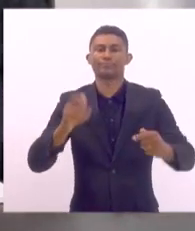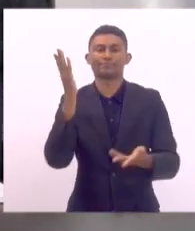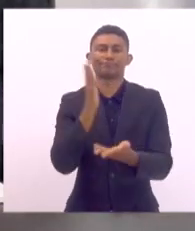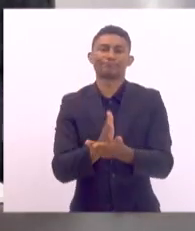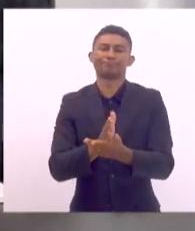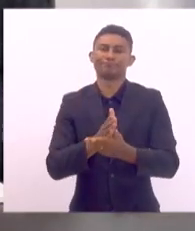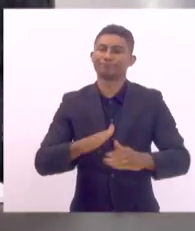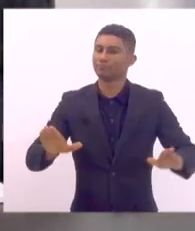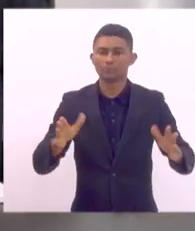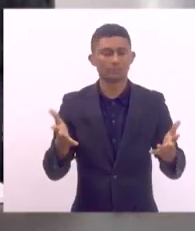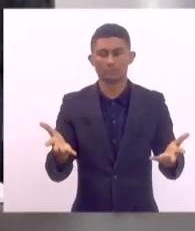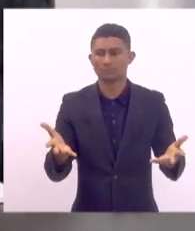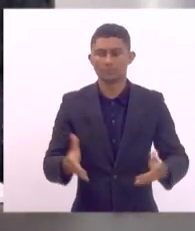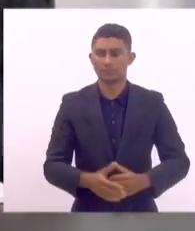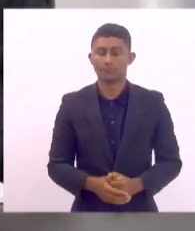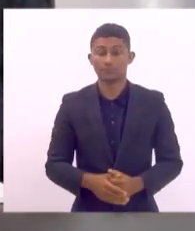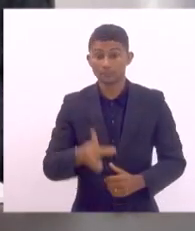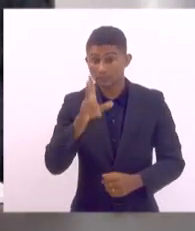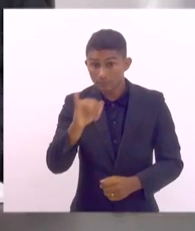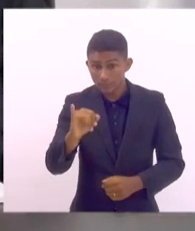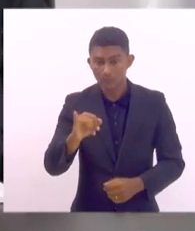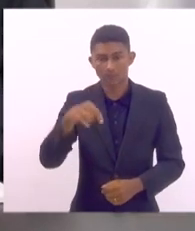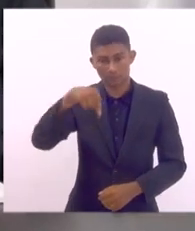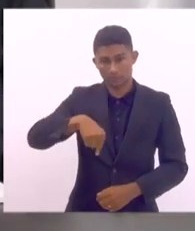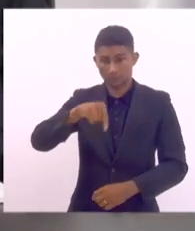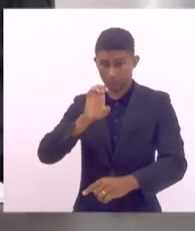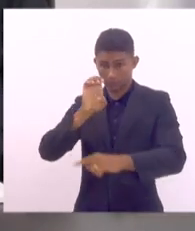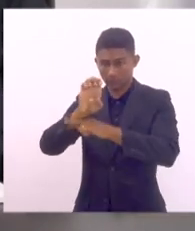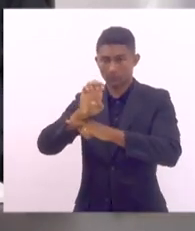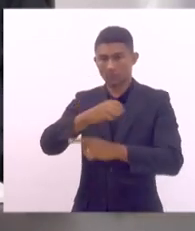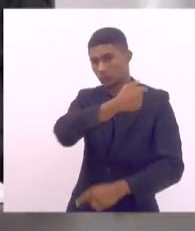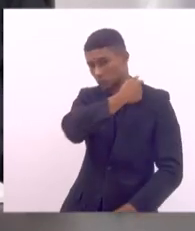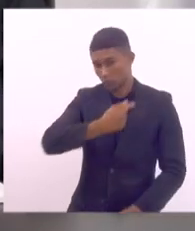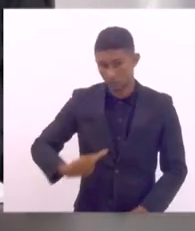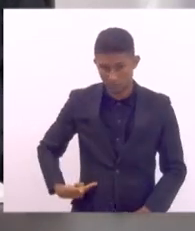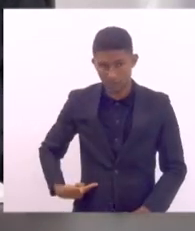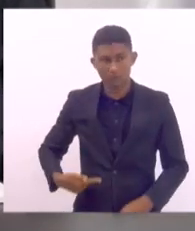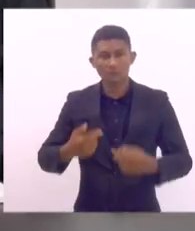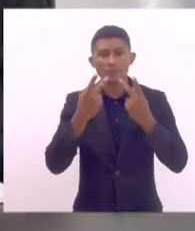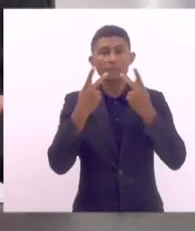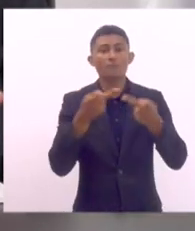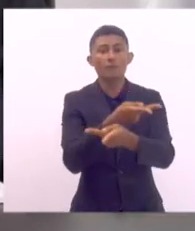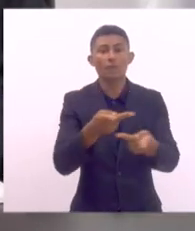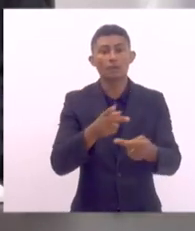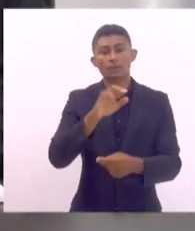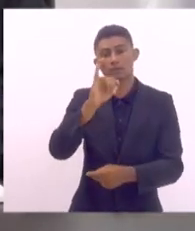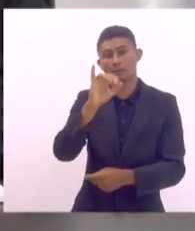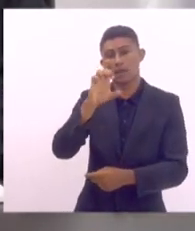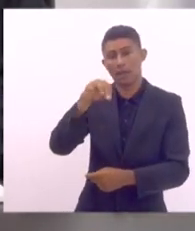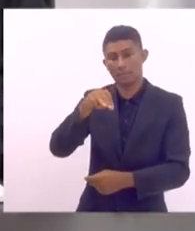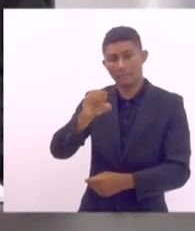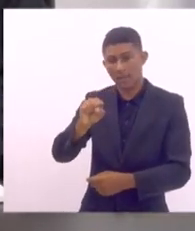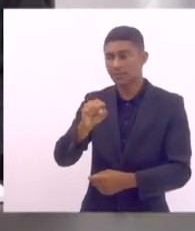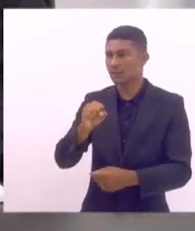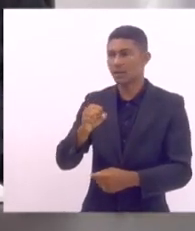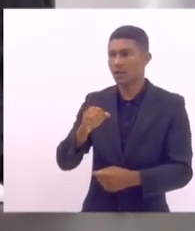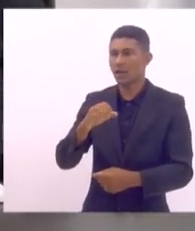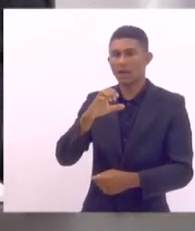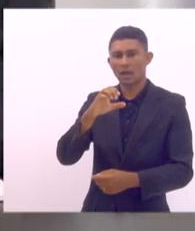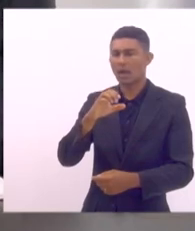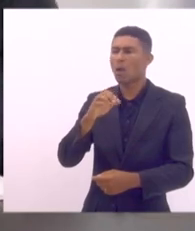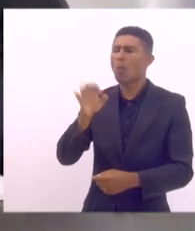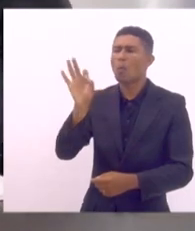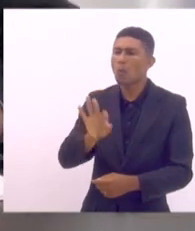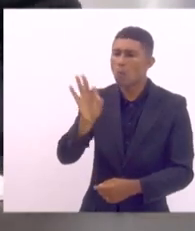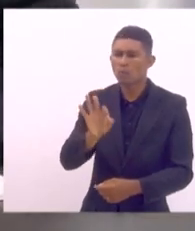Se o governo do Estado não puder dizer qual é a alíquota de ICMS, ele não pode nada. ICMS é um